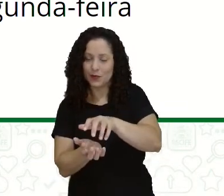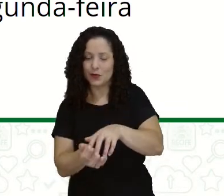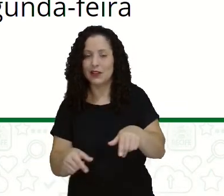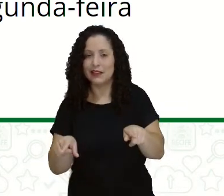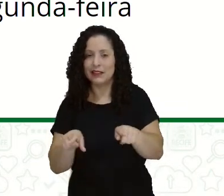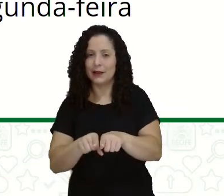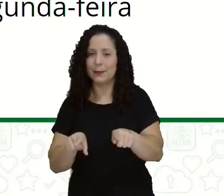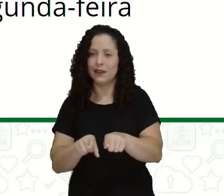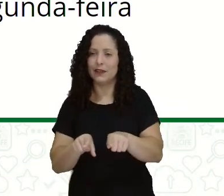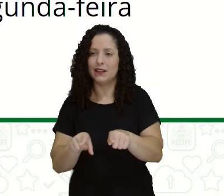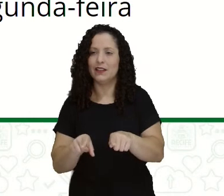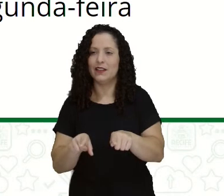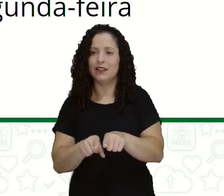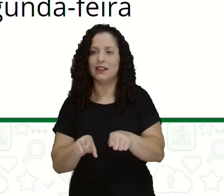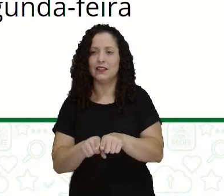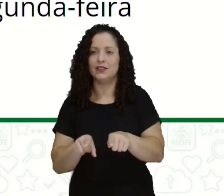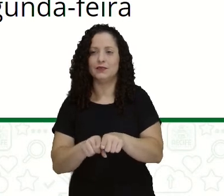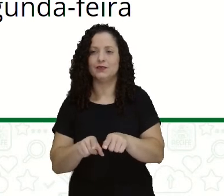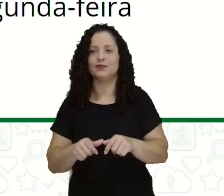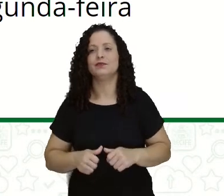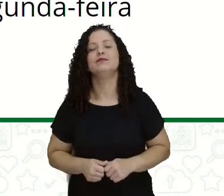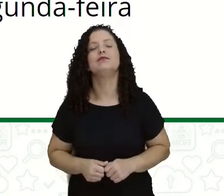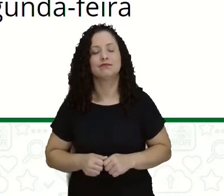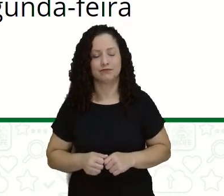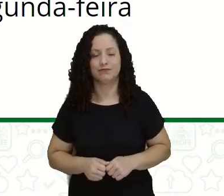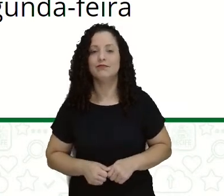M ali no meio, ó.